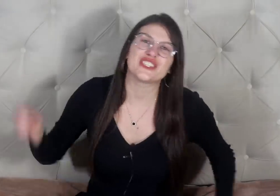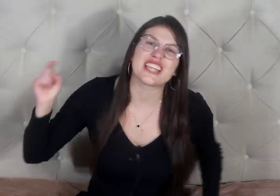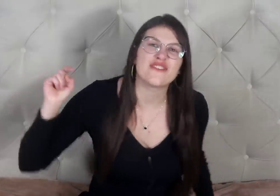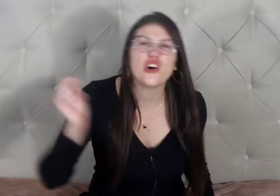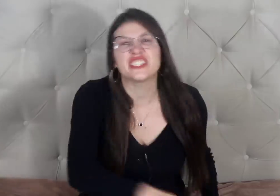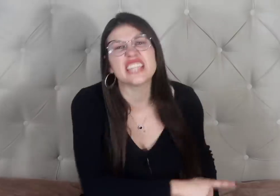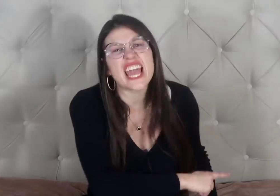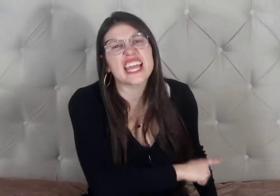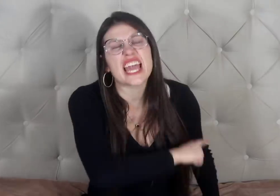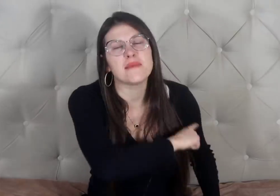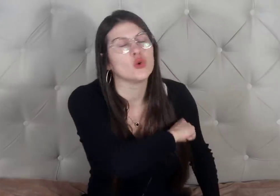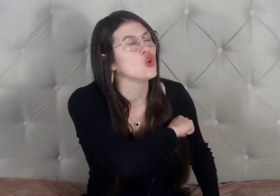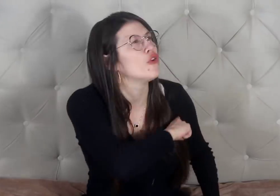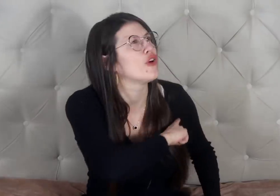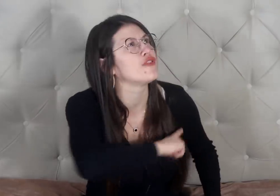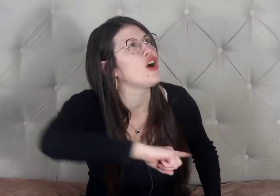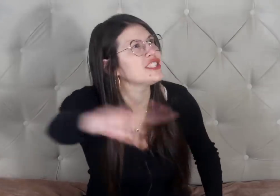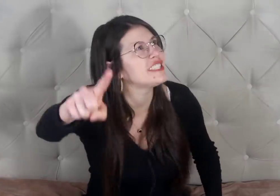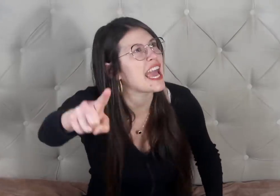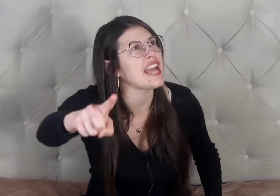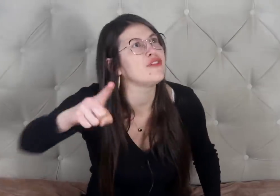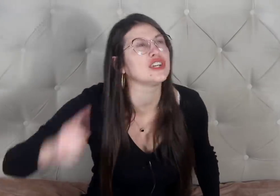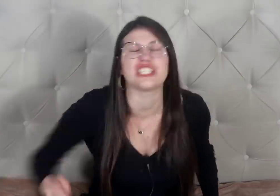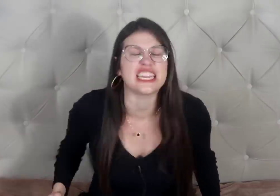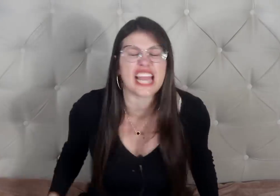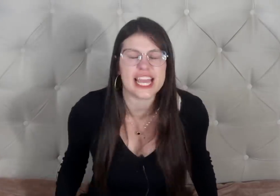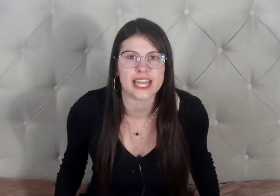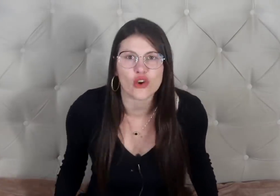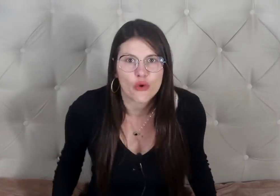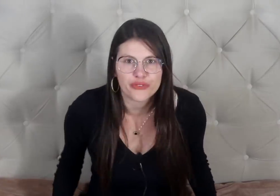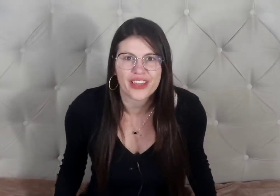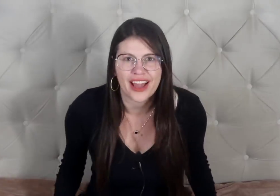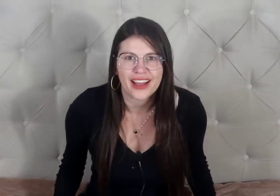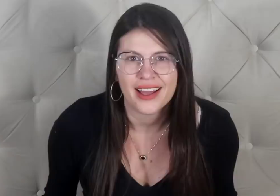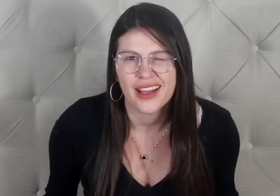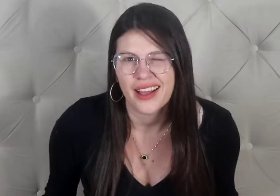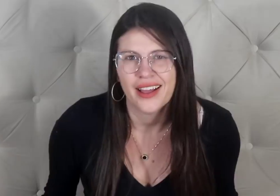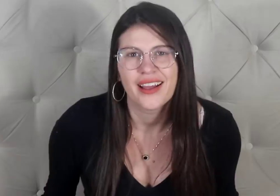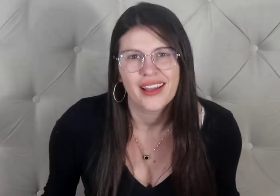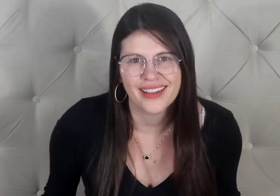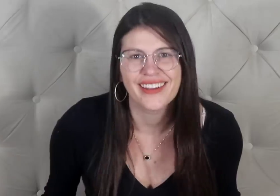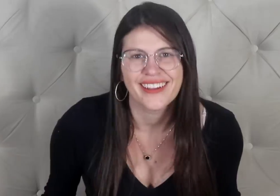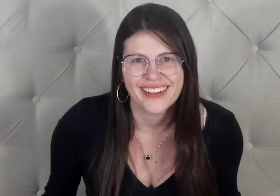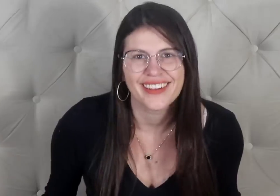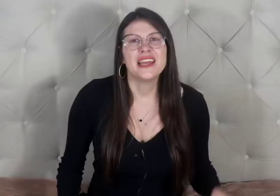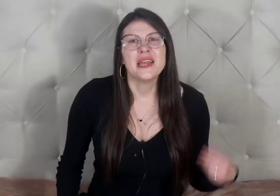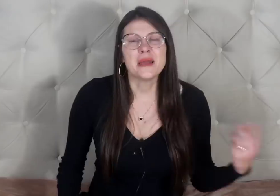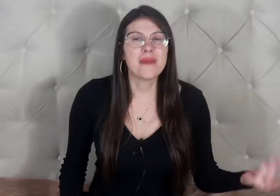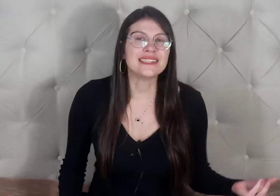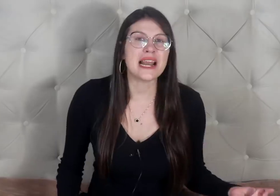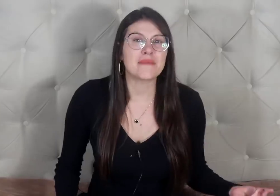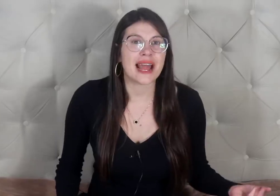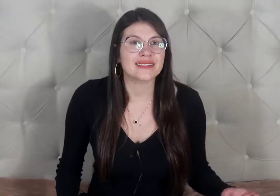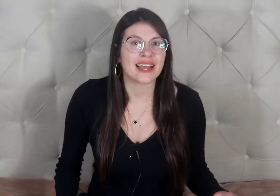bolso petista, é você quem mudou, foi você e você tem que confiar. E para celebrar a saída